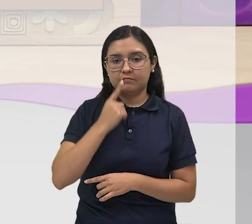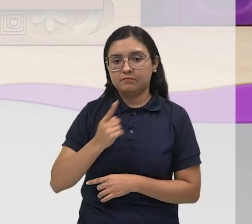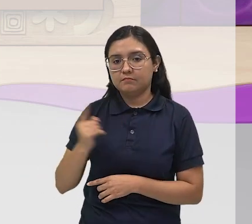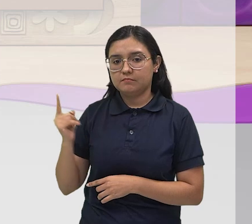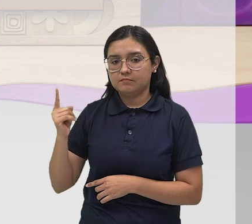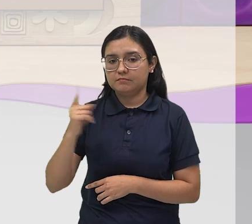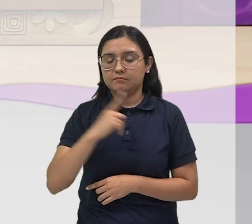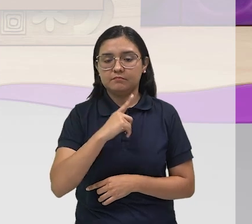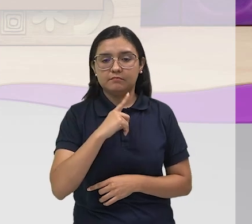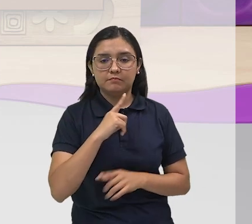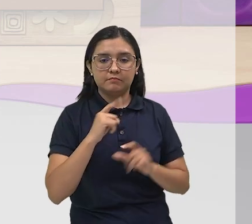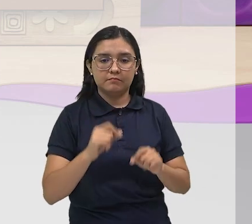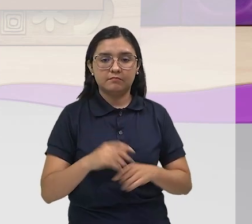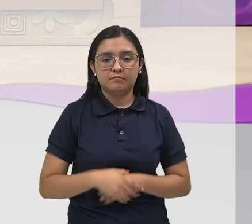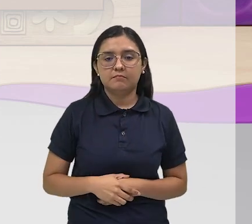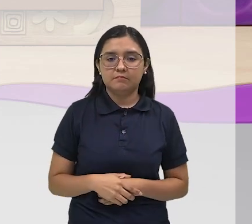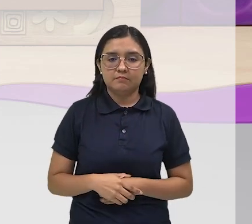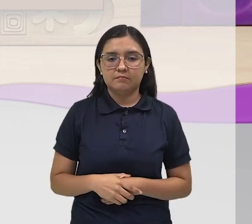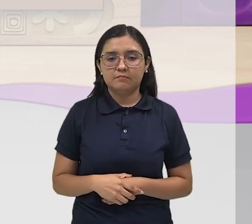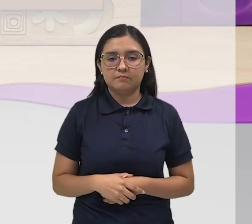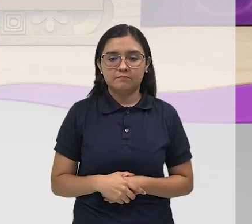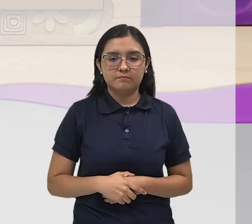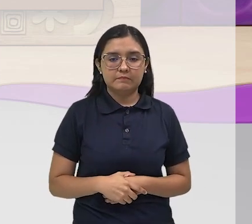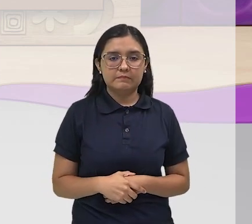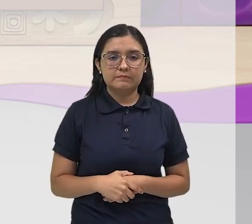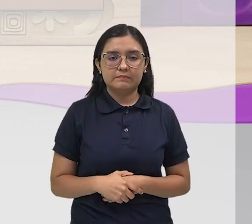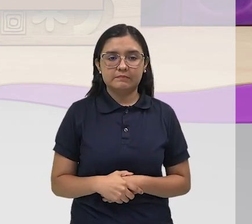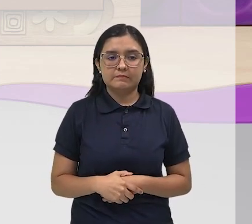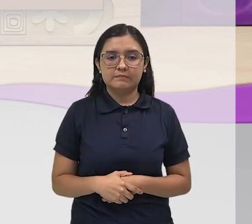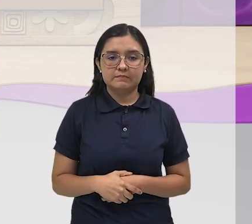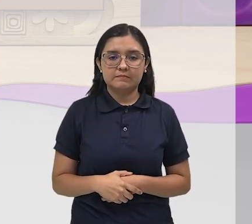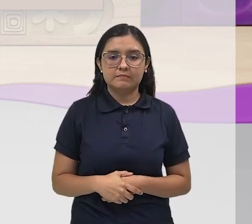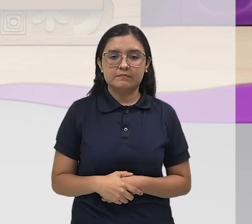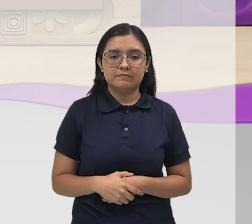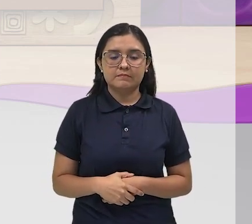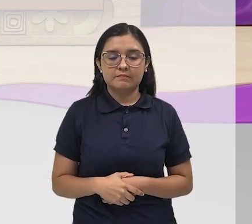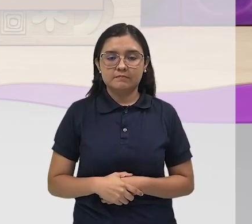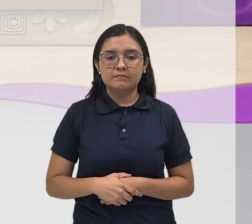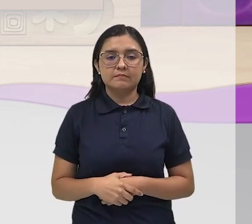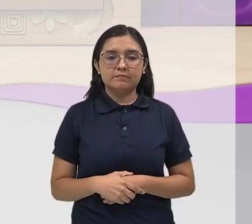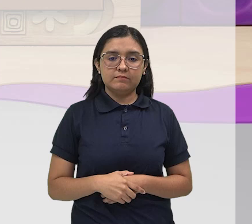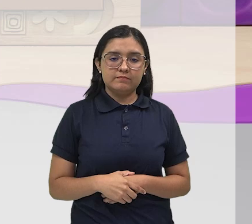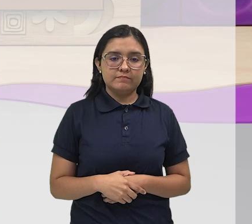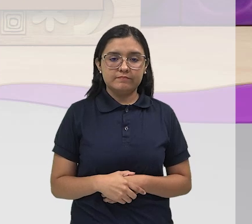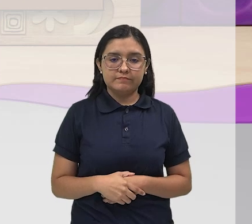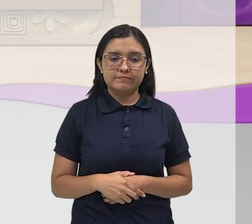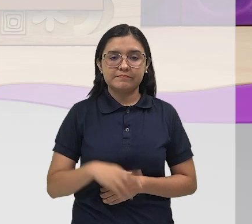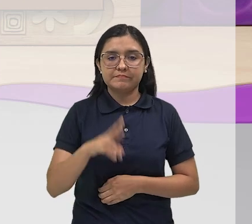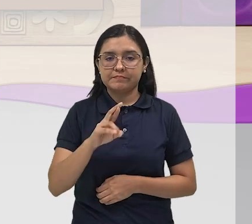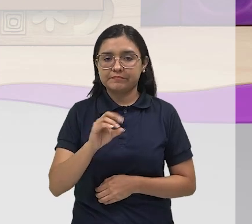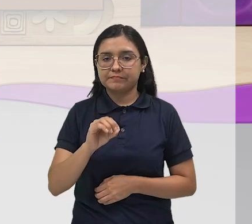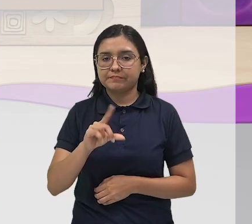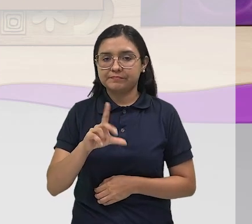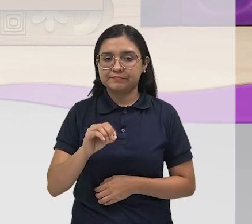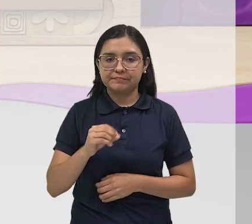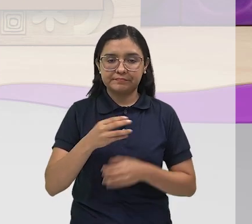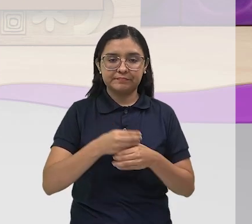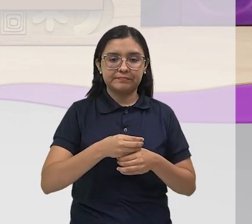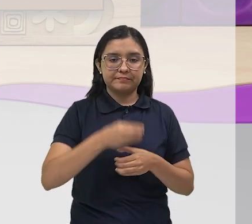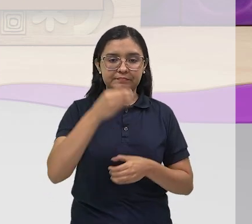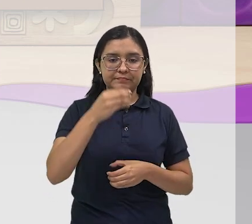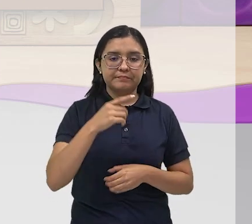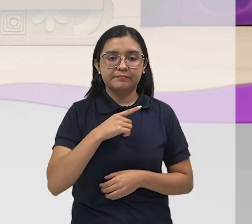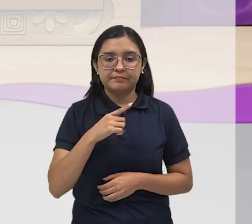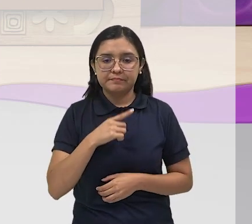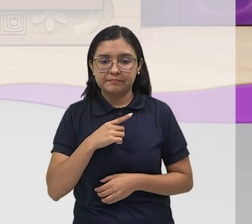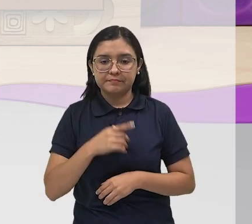aqui rolos aqui, né? Ó, cilíndricos, nós podemos dizer. Temos uma